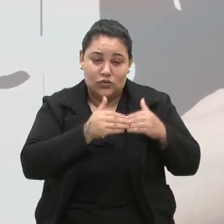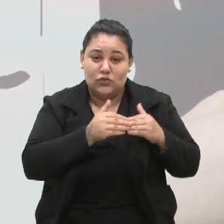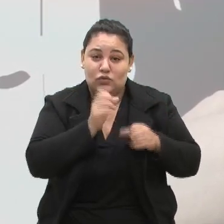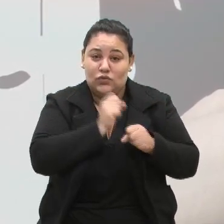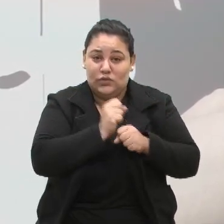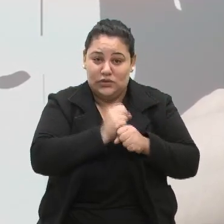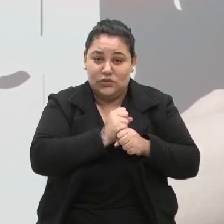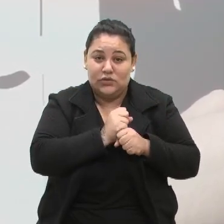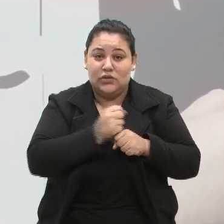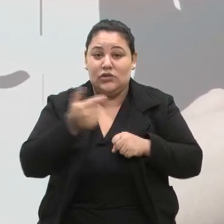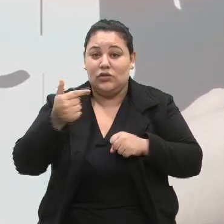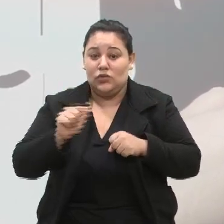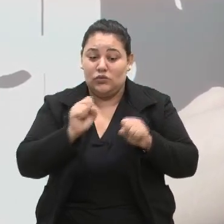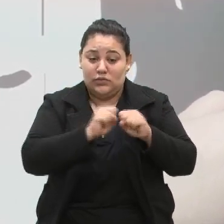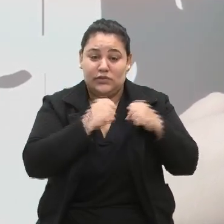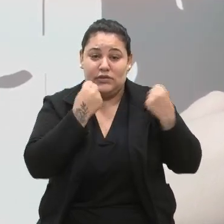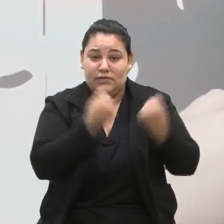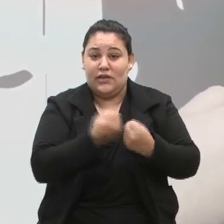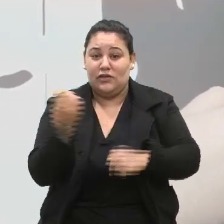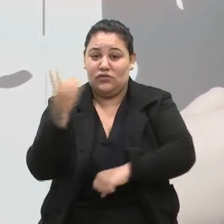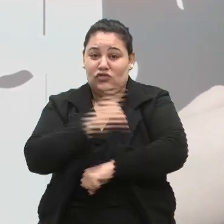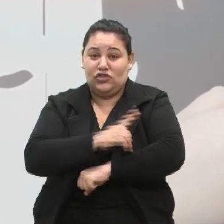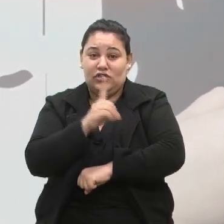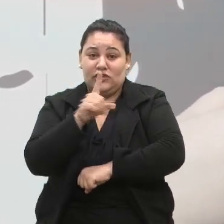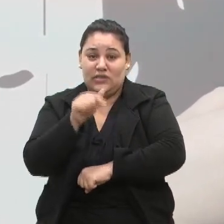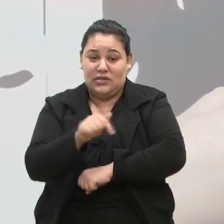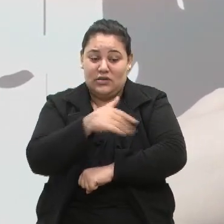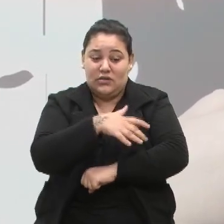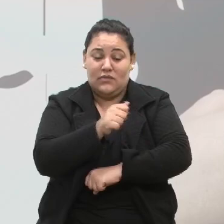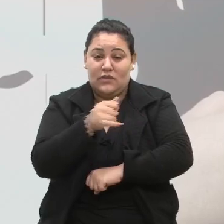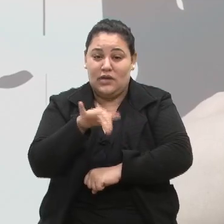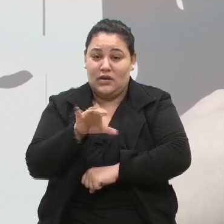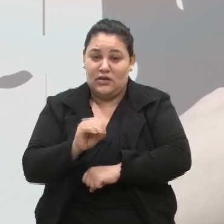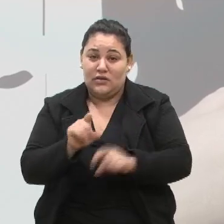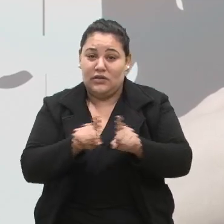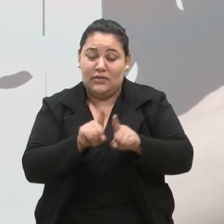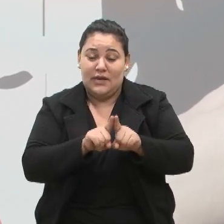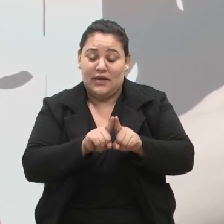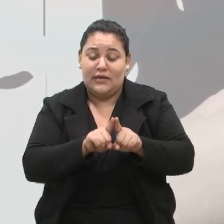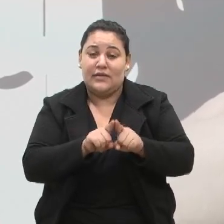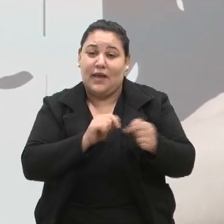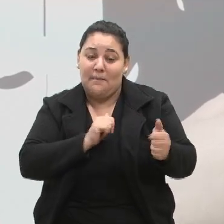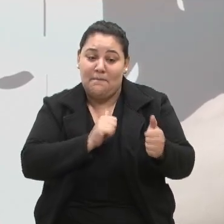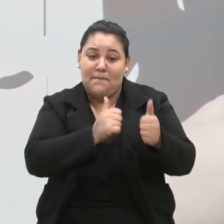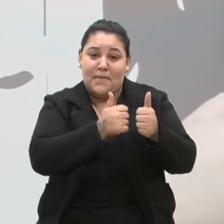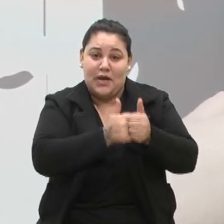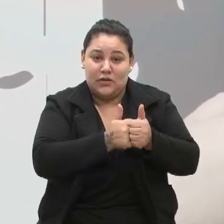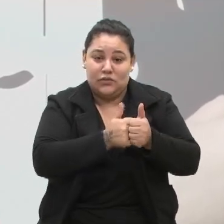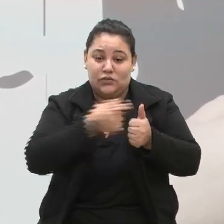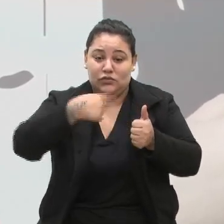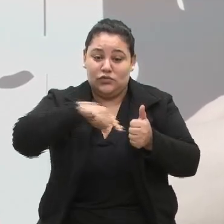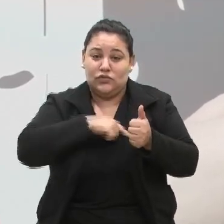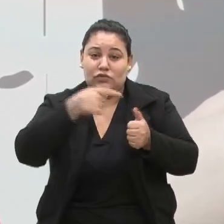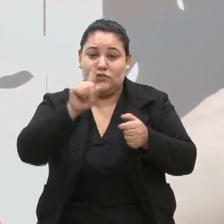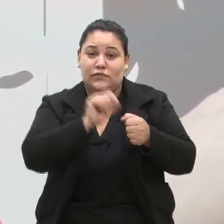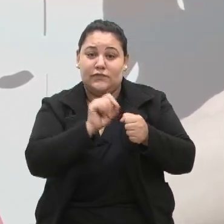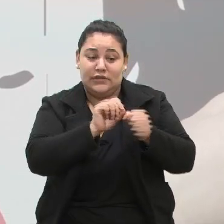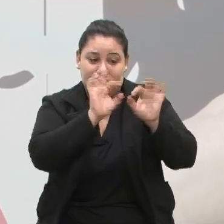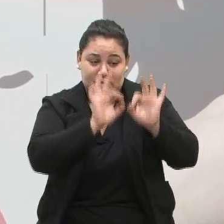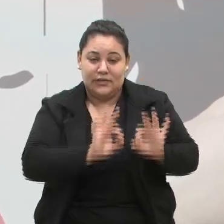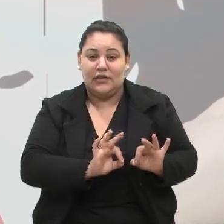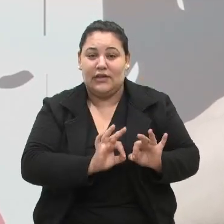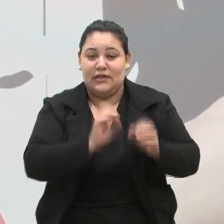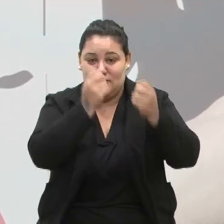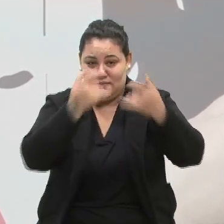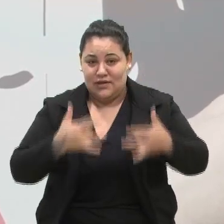um grande seminário no dia 17 de maio, que mais próximo nós traremos os detalhes.